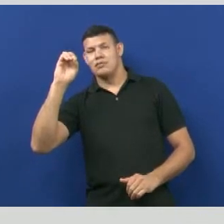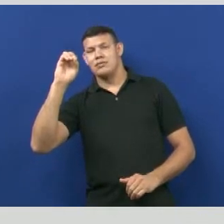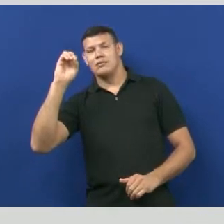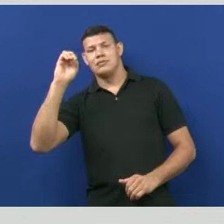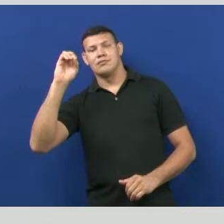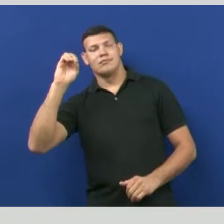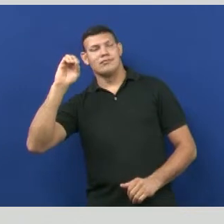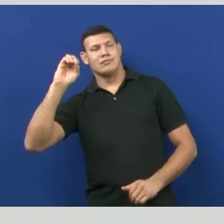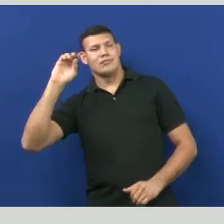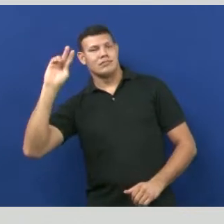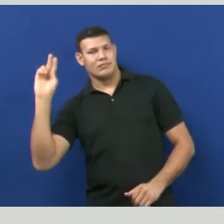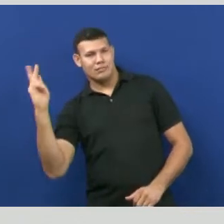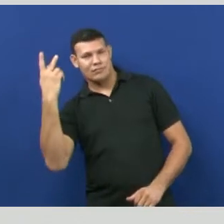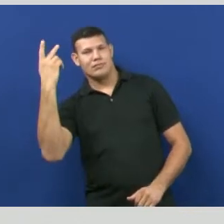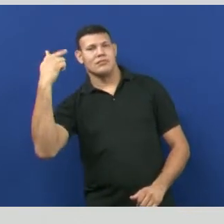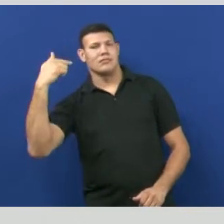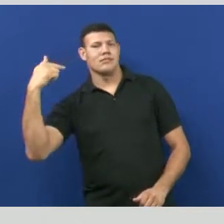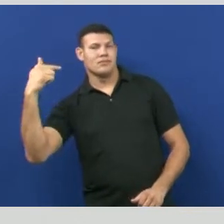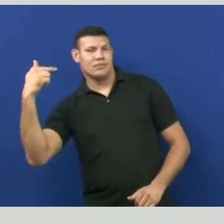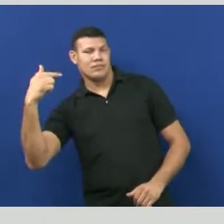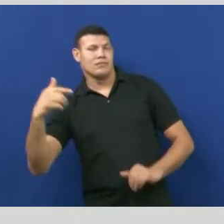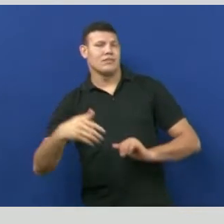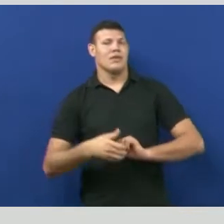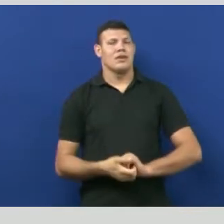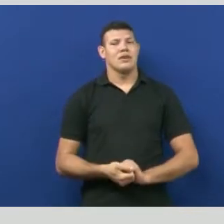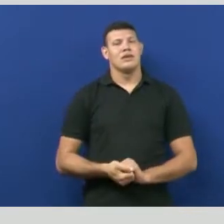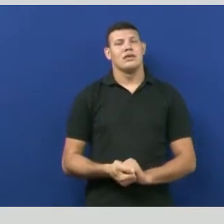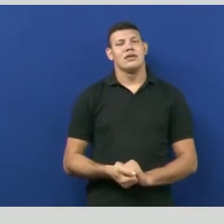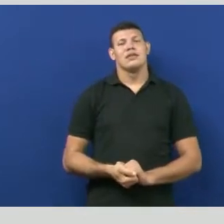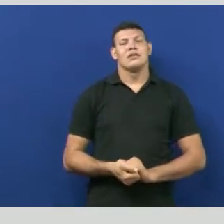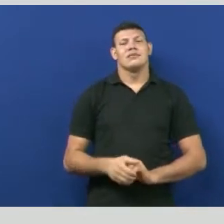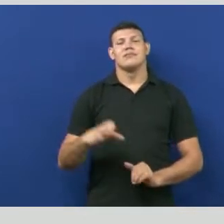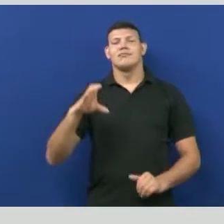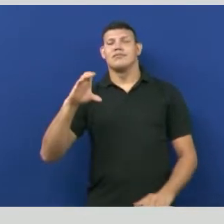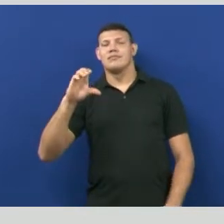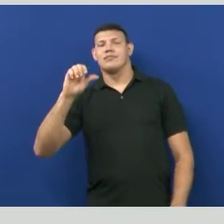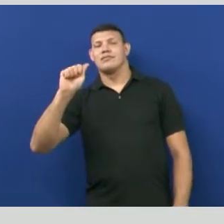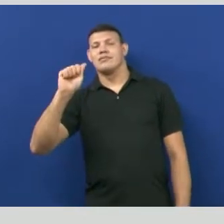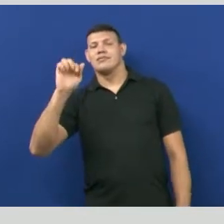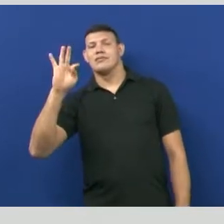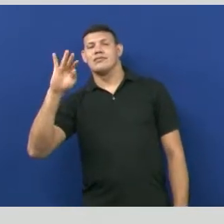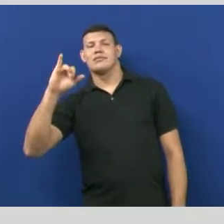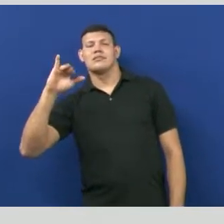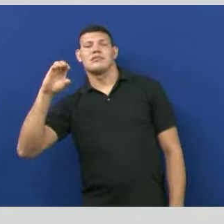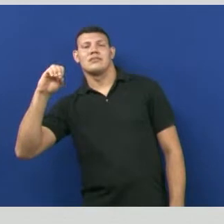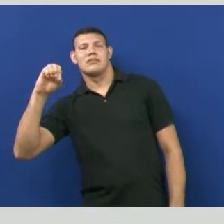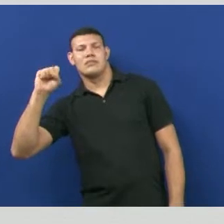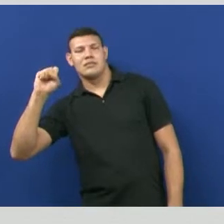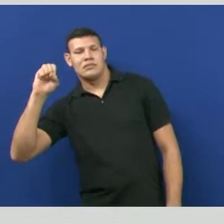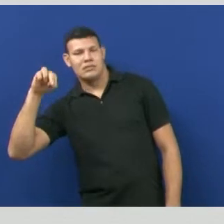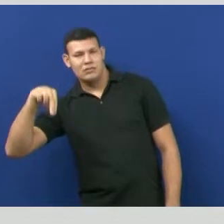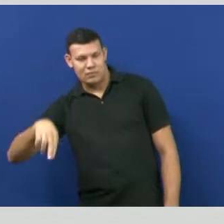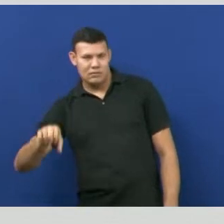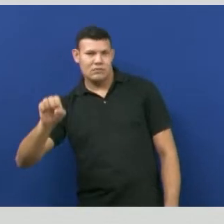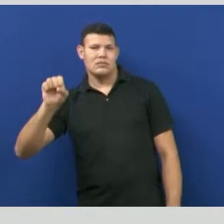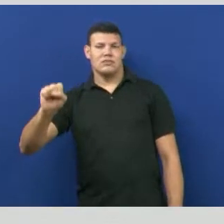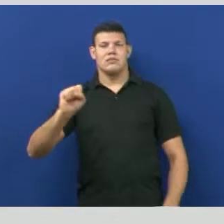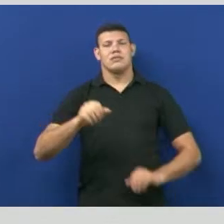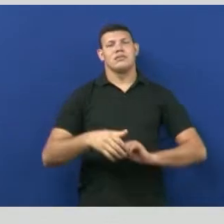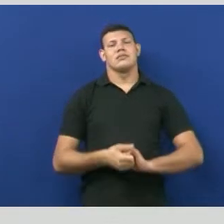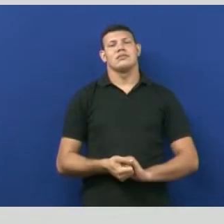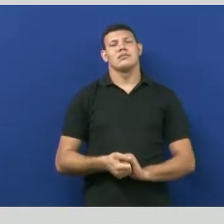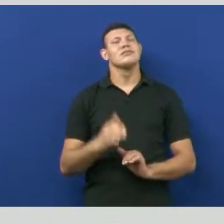E já os sais, em solução, liberam cátions e ânions diferentes do hidrogênio e